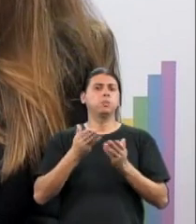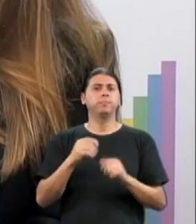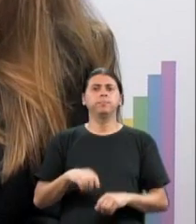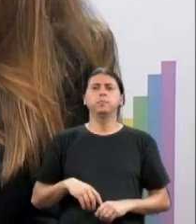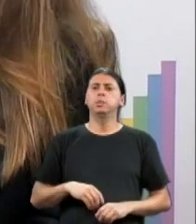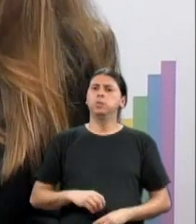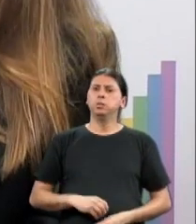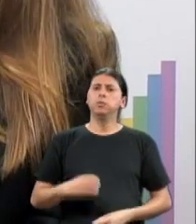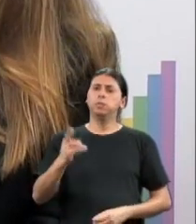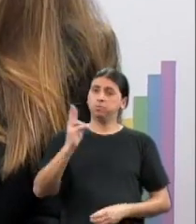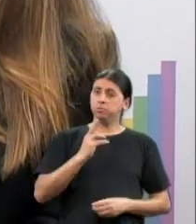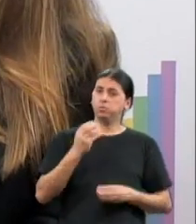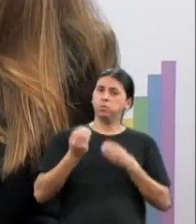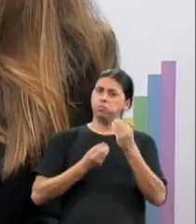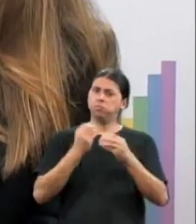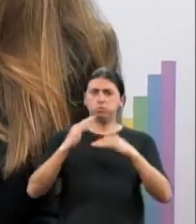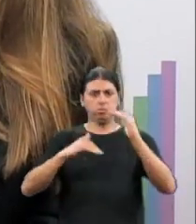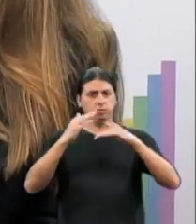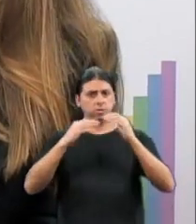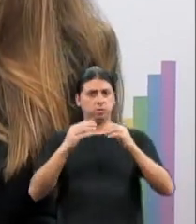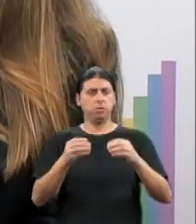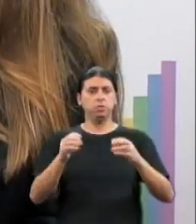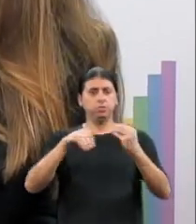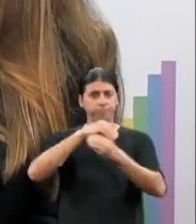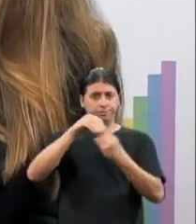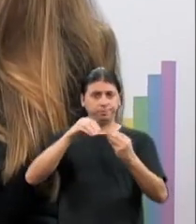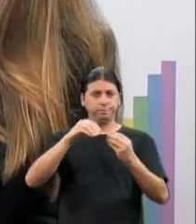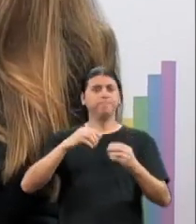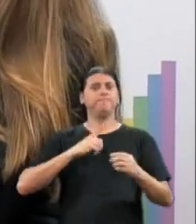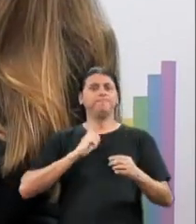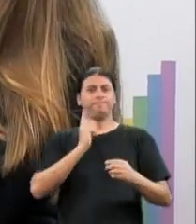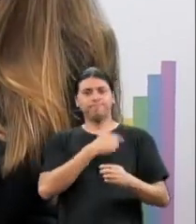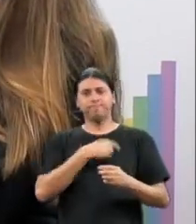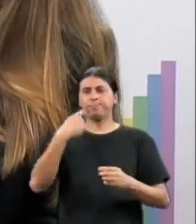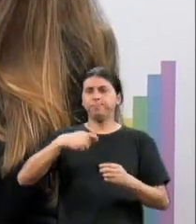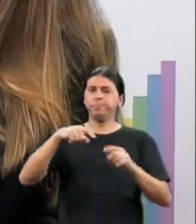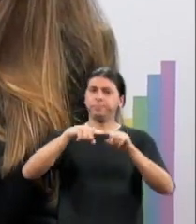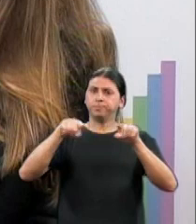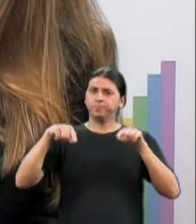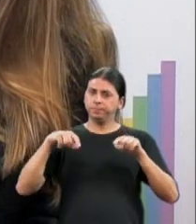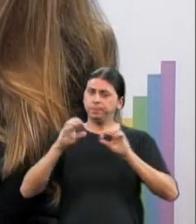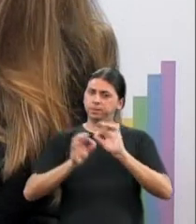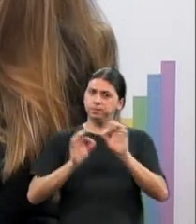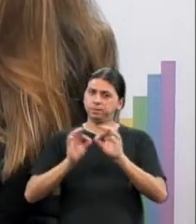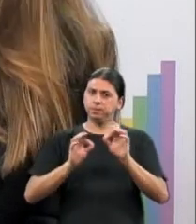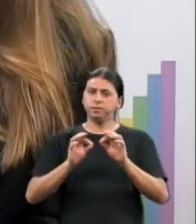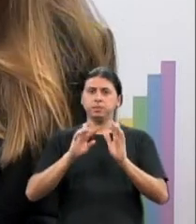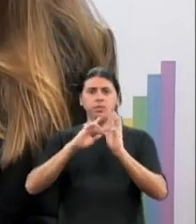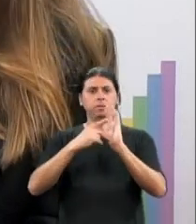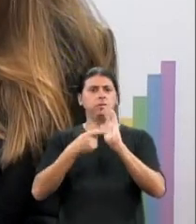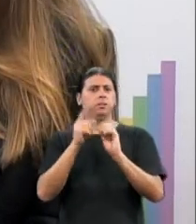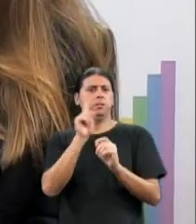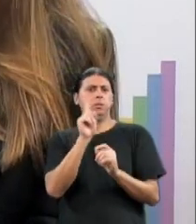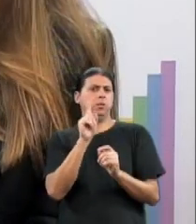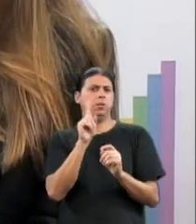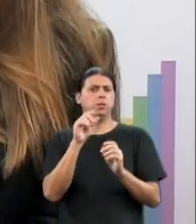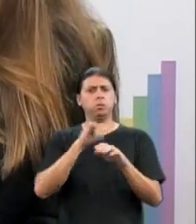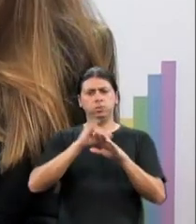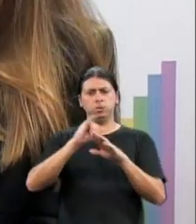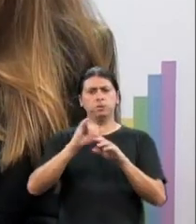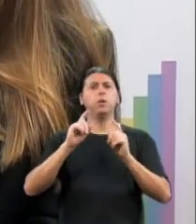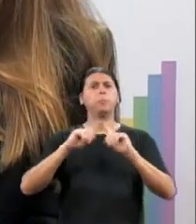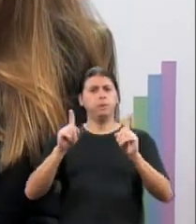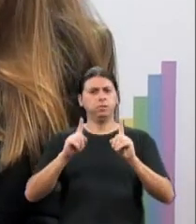construir conhecimento nesse processo? Bom, se a gente não faz dentro da sala de aula, não significa que ele não aconteça, ele